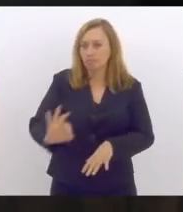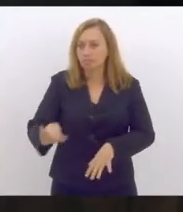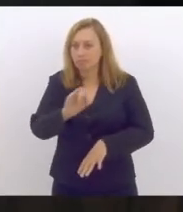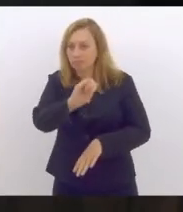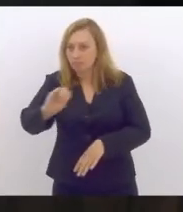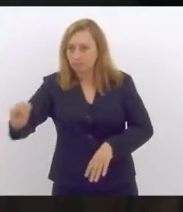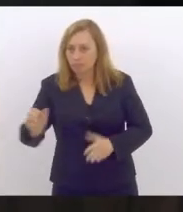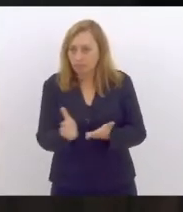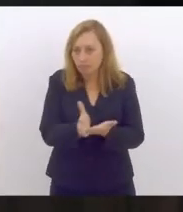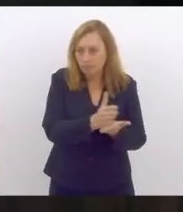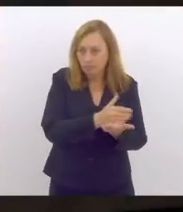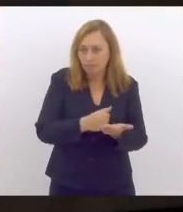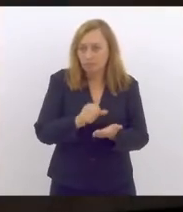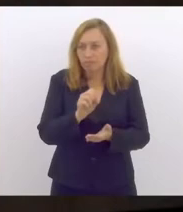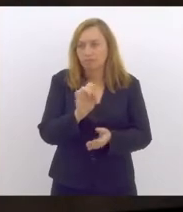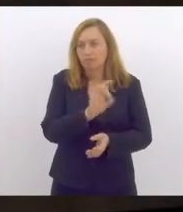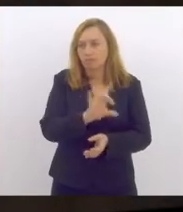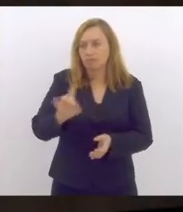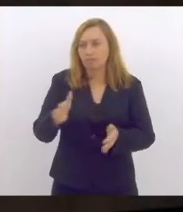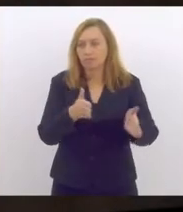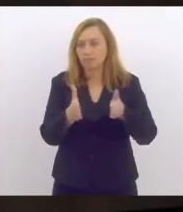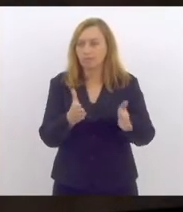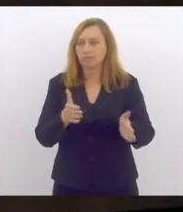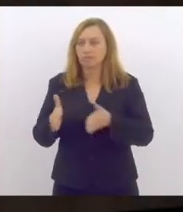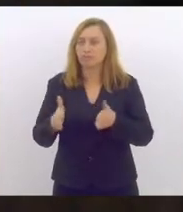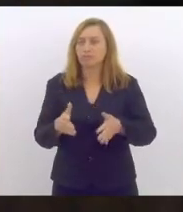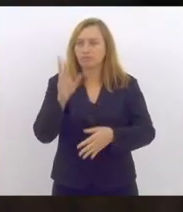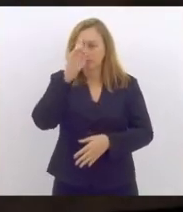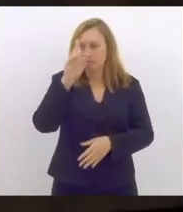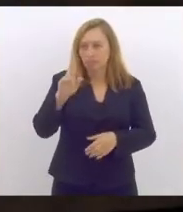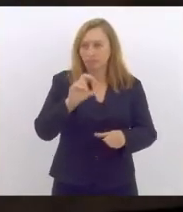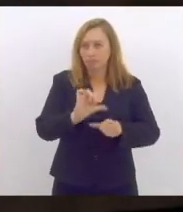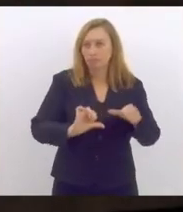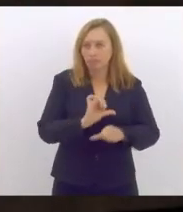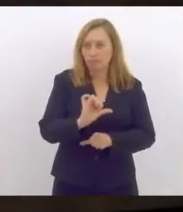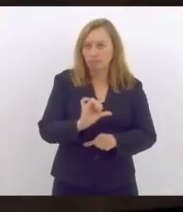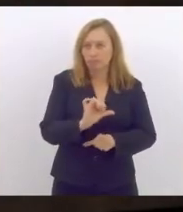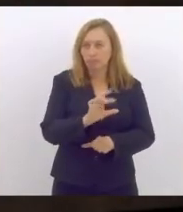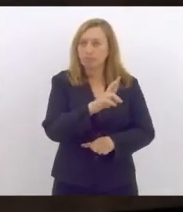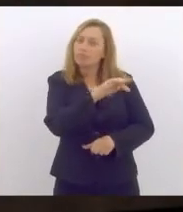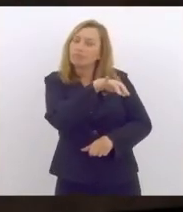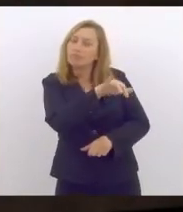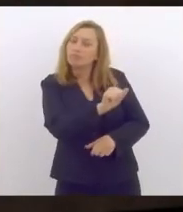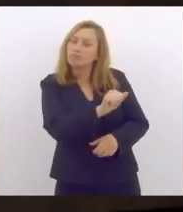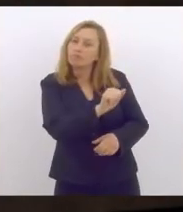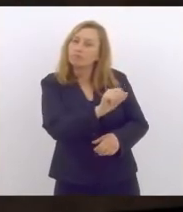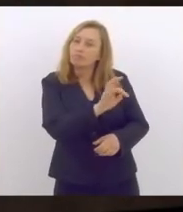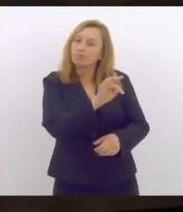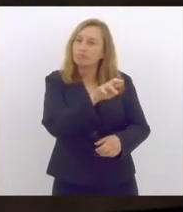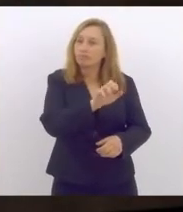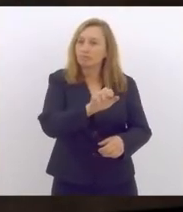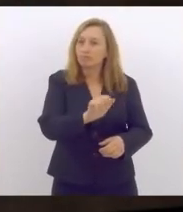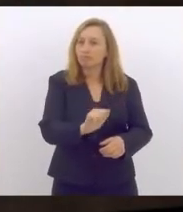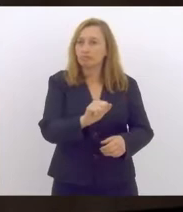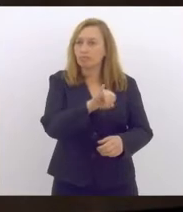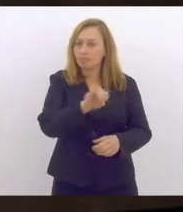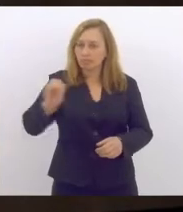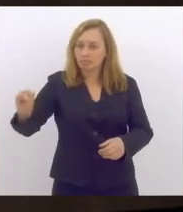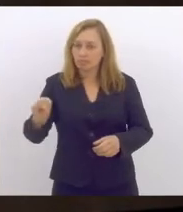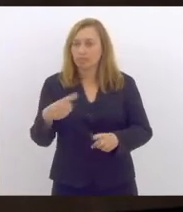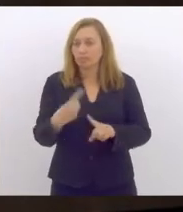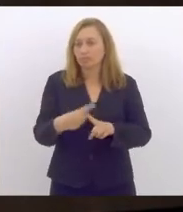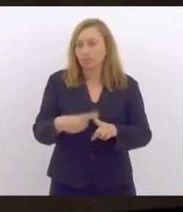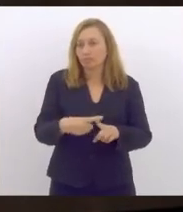ICMS a recolher em cada período. Pois é, então o senhor trocou. Isso. A receita operacional bruta por ICMS. É. Porque se